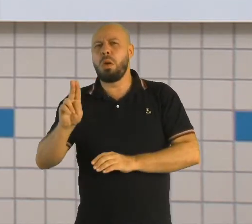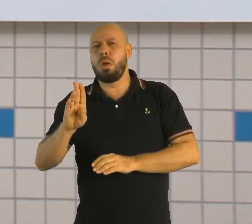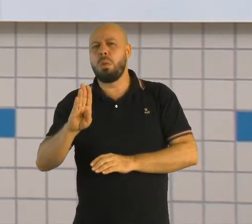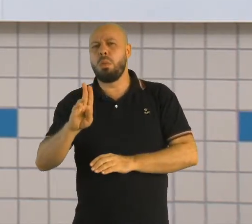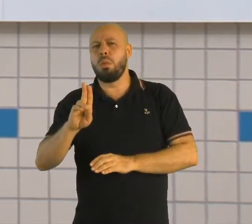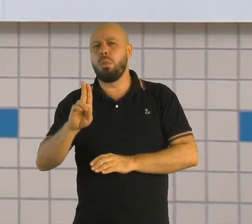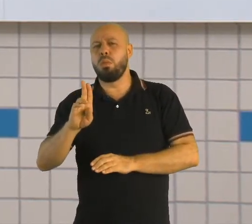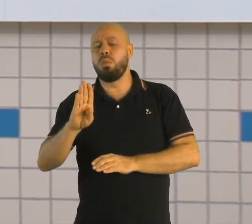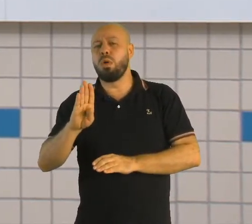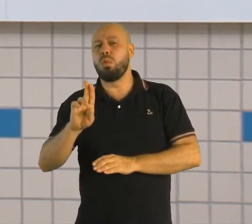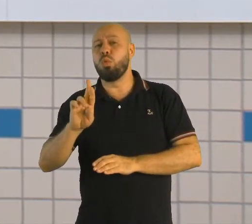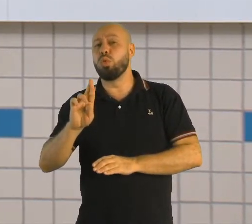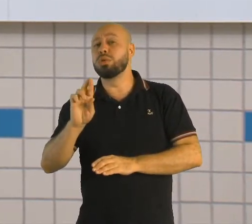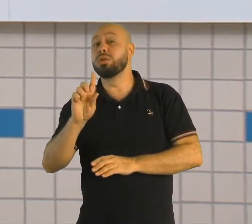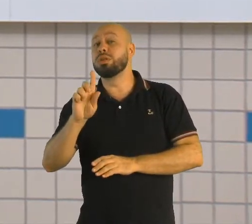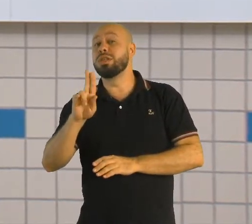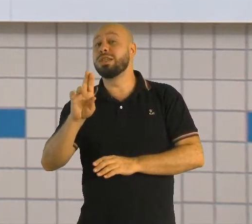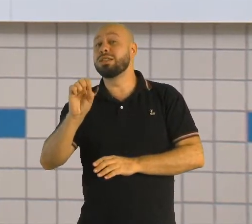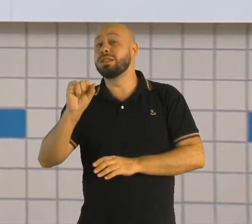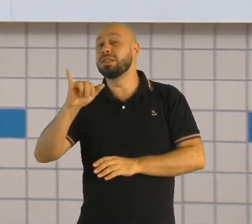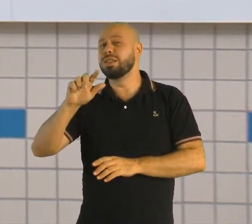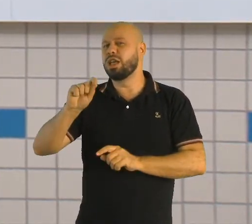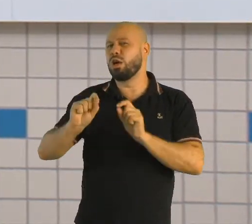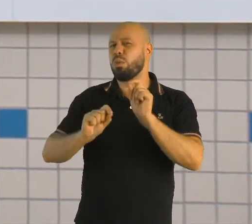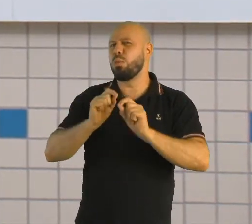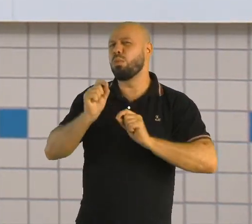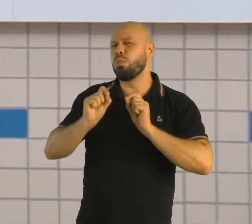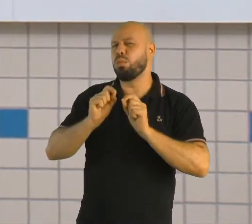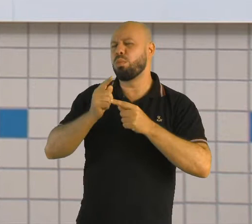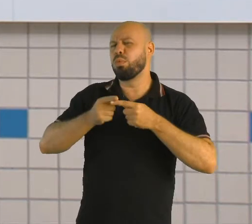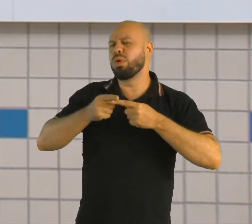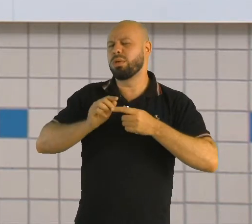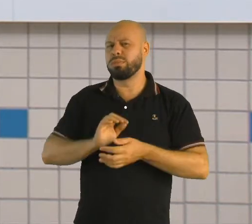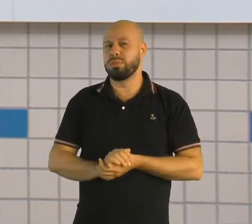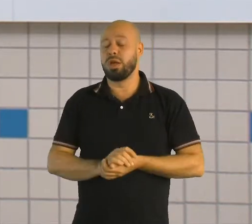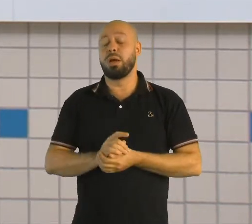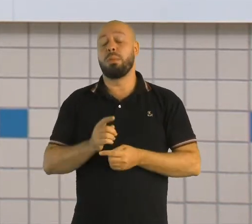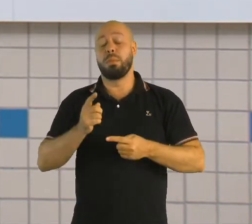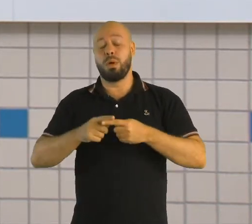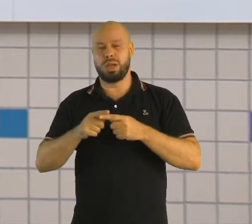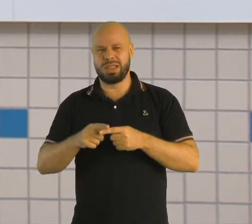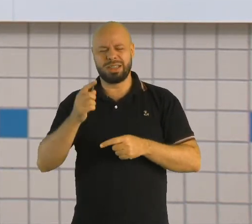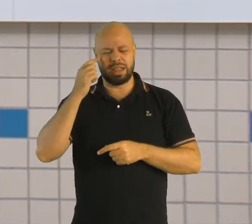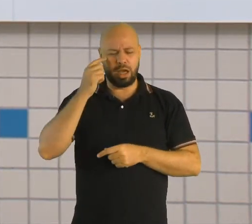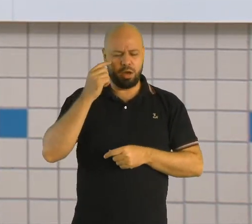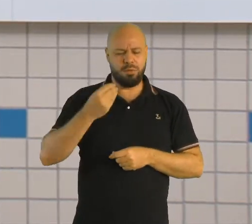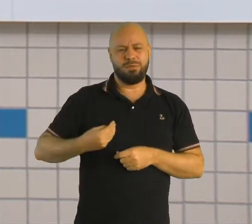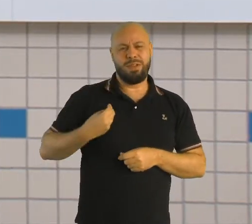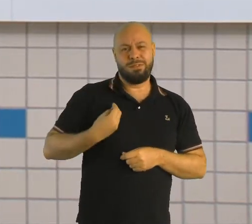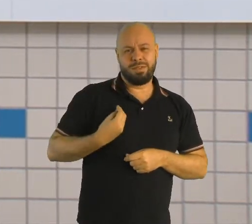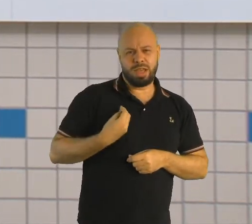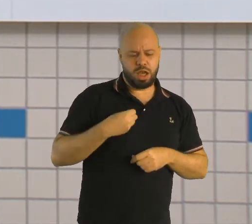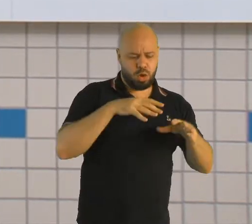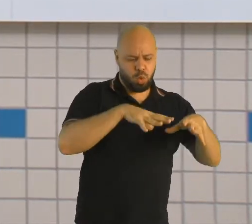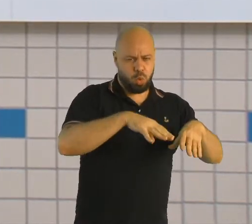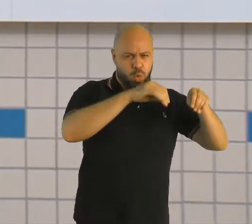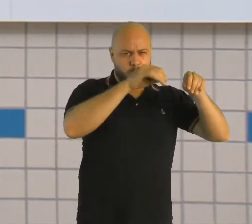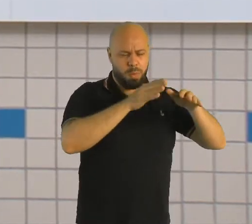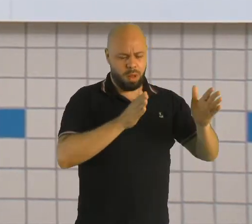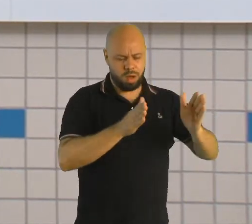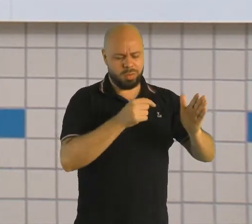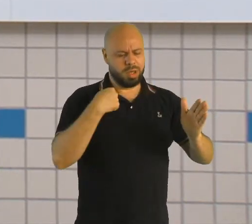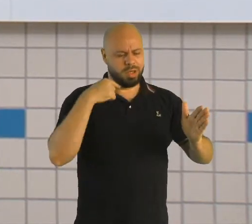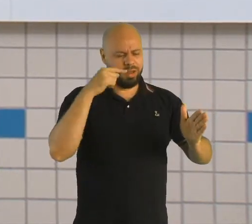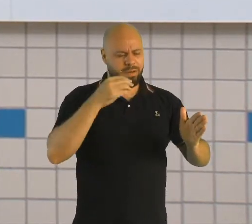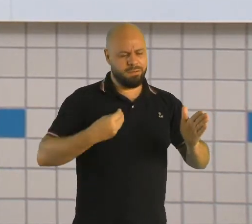esses comerciantes, eles moravam antes, ainda durante o período da Idade Média, nos chamados burgos, tá? Eram as localidades que tinham